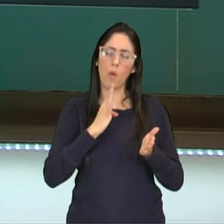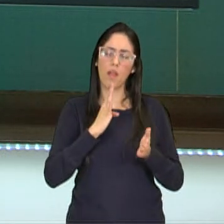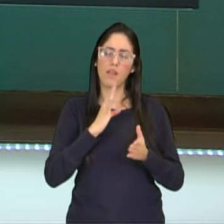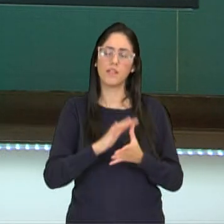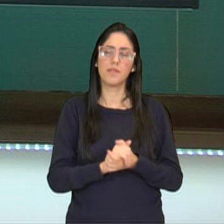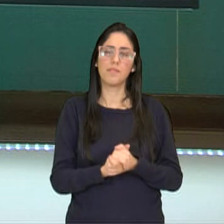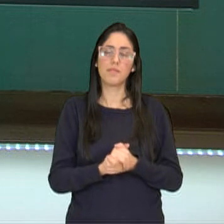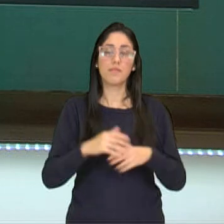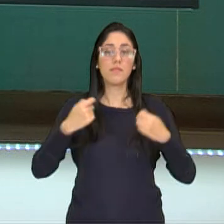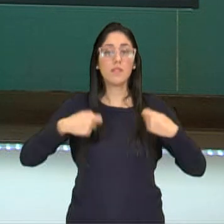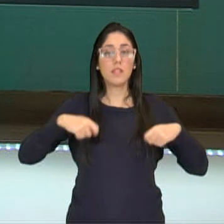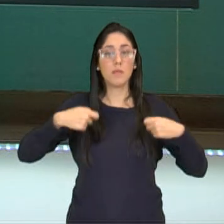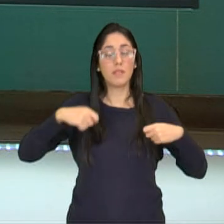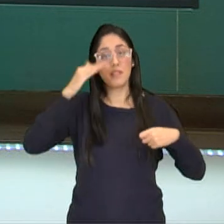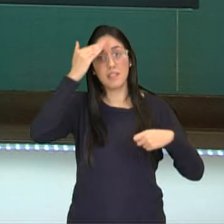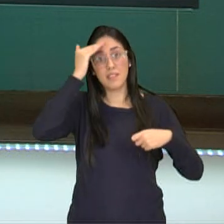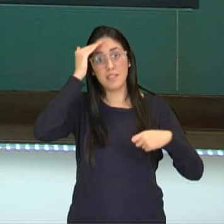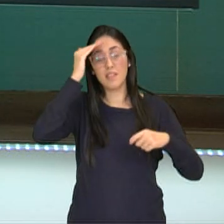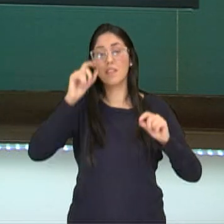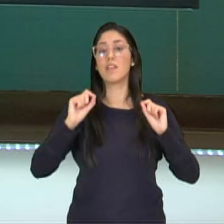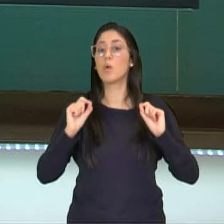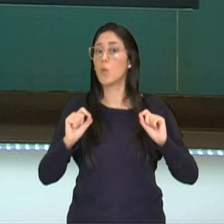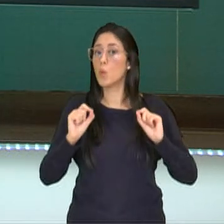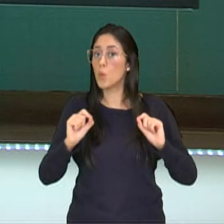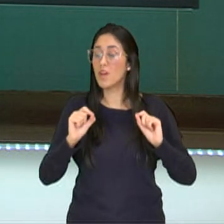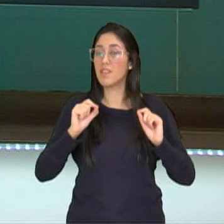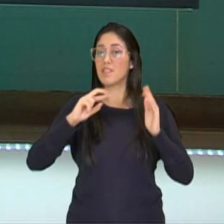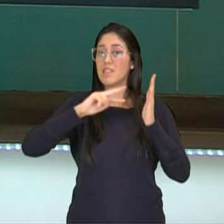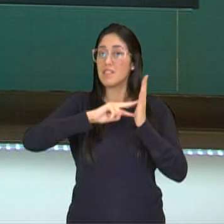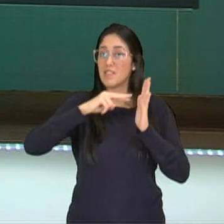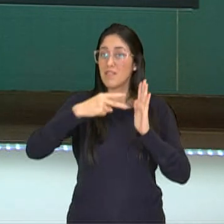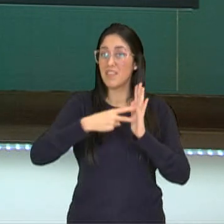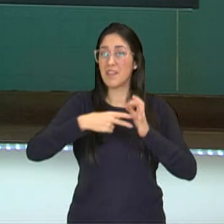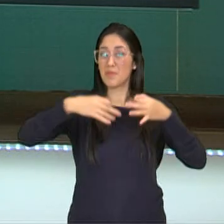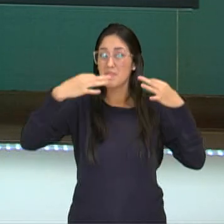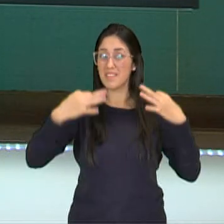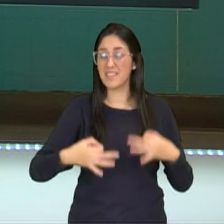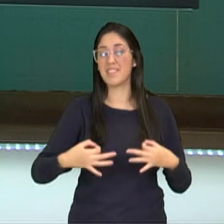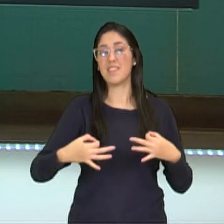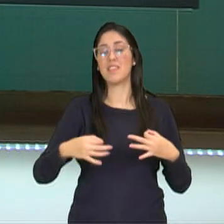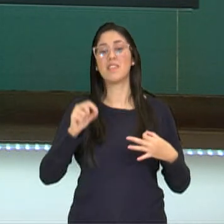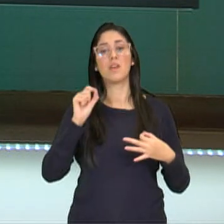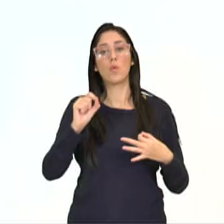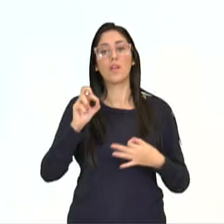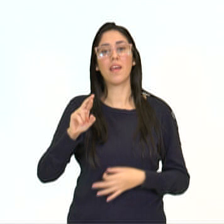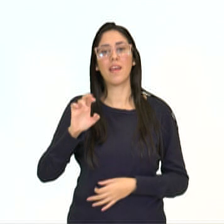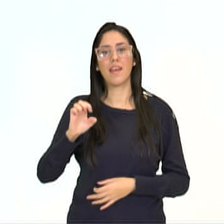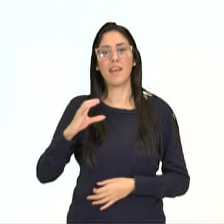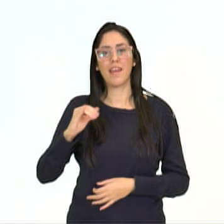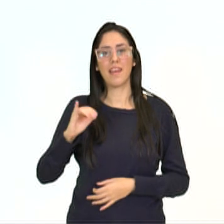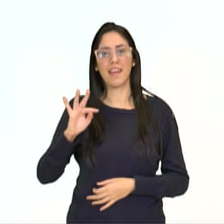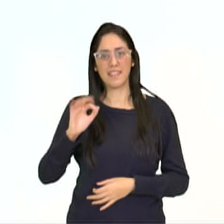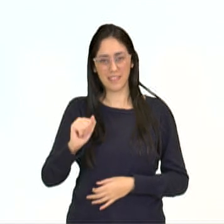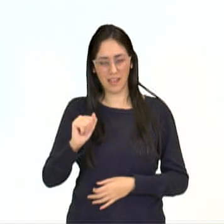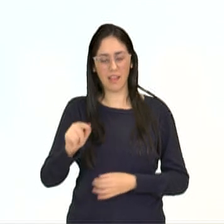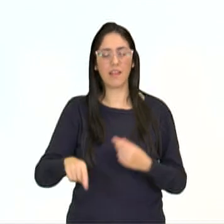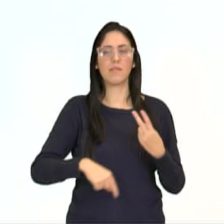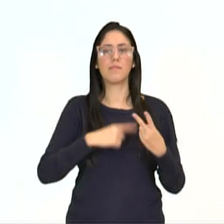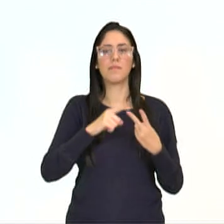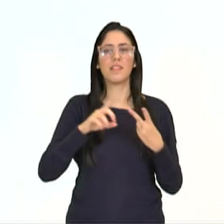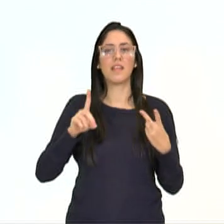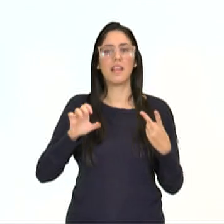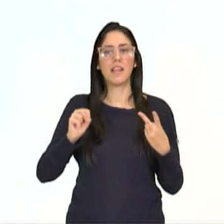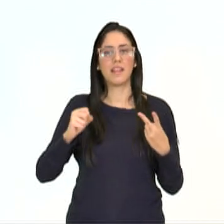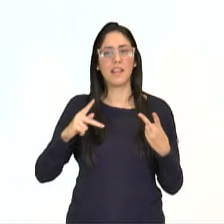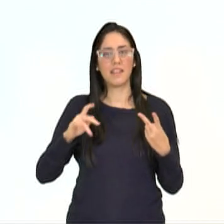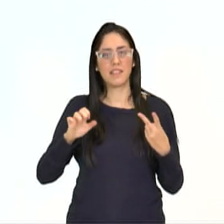precisamos saber definir claramente, entender o significado do que é uma receita, do que é uma despesa, o que é